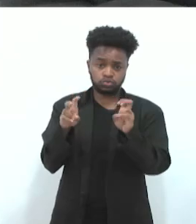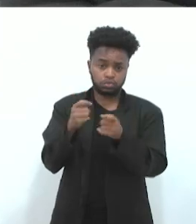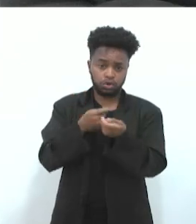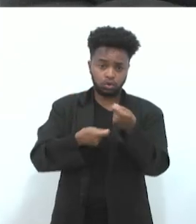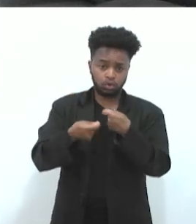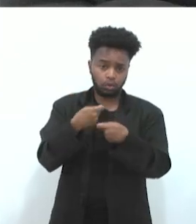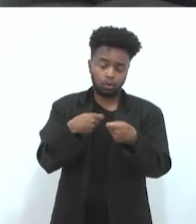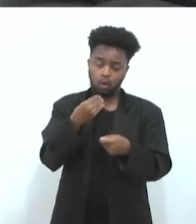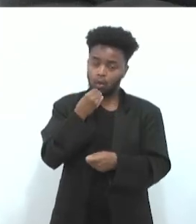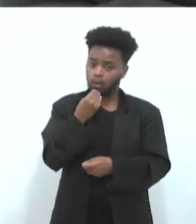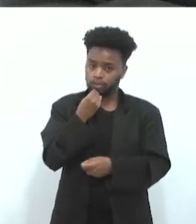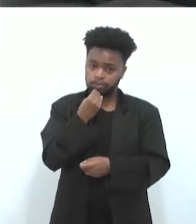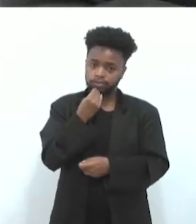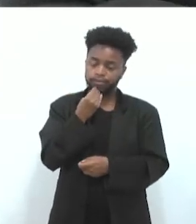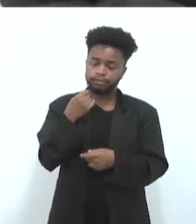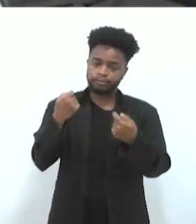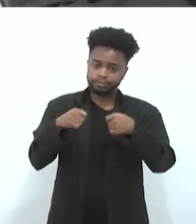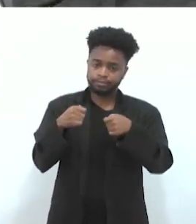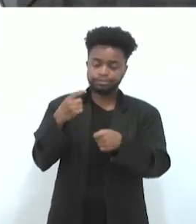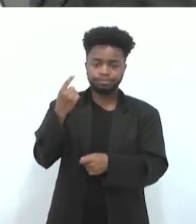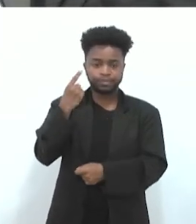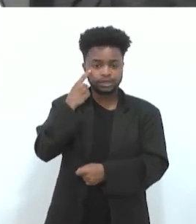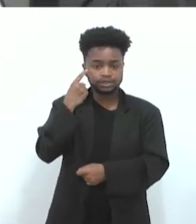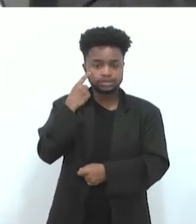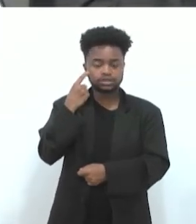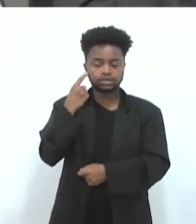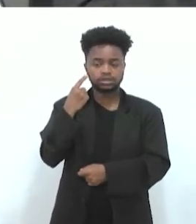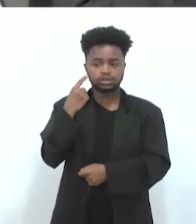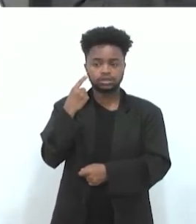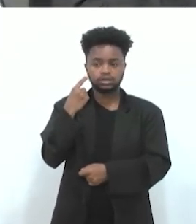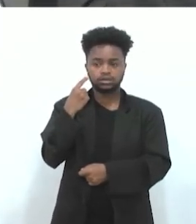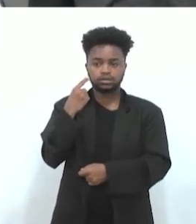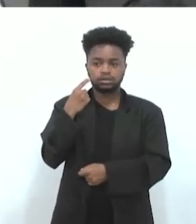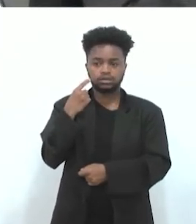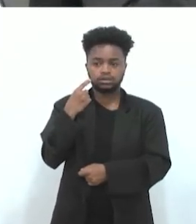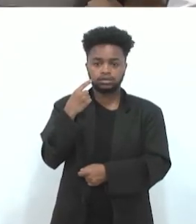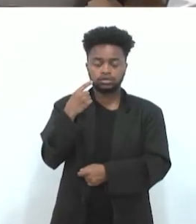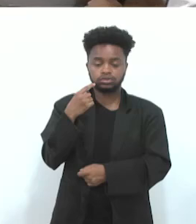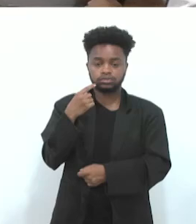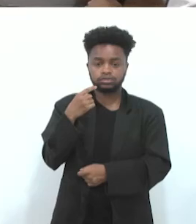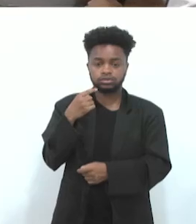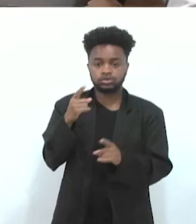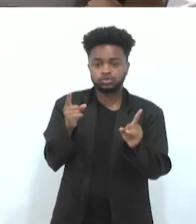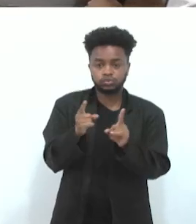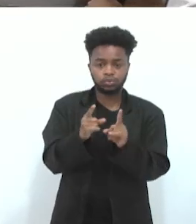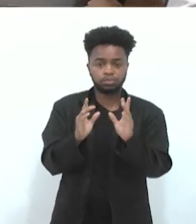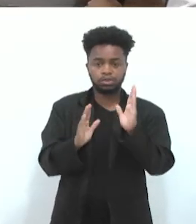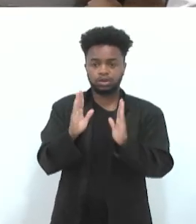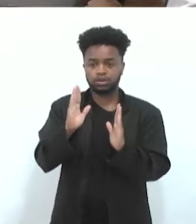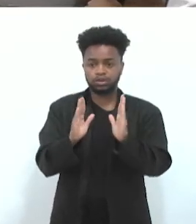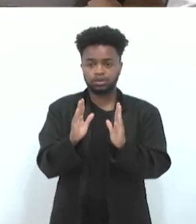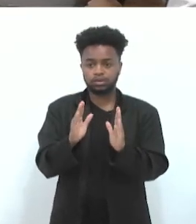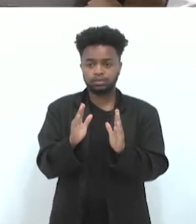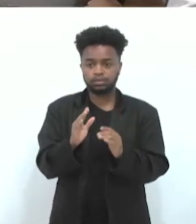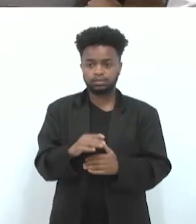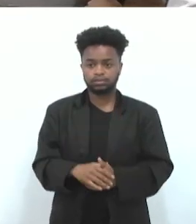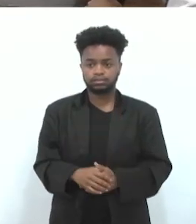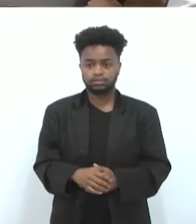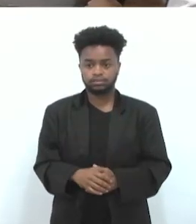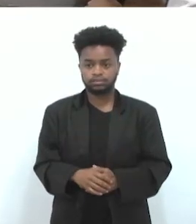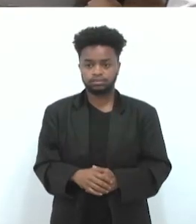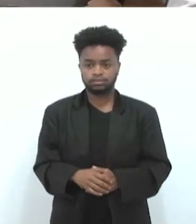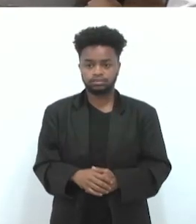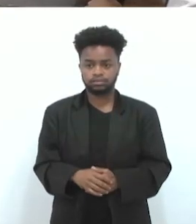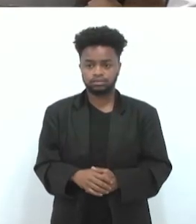é claro que é válido pensar em Mas, sustar deputada o Célia, prazo. a gente não está nem em função- adentrando, a gente não está nem Não, adentrando eu no mérito. sei, Pode eu ser entendi, declarado